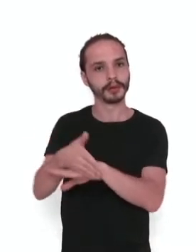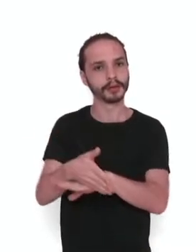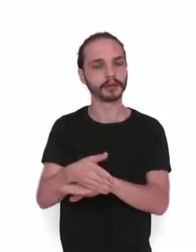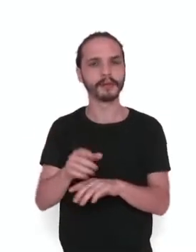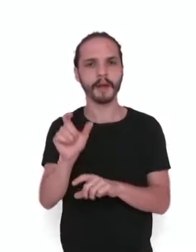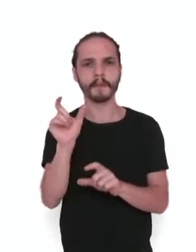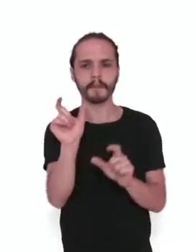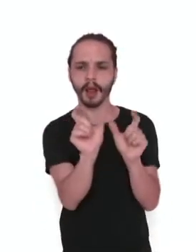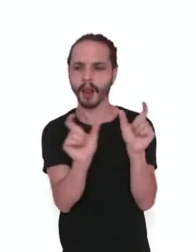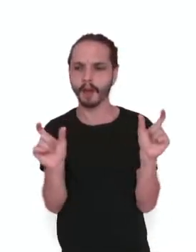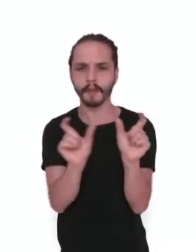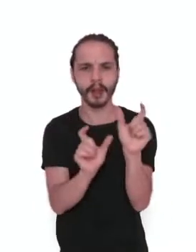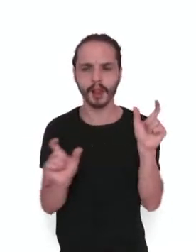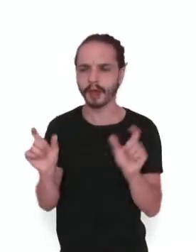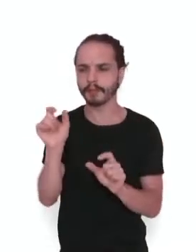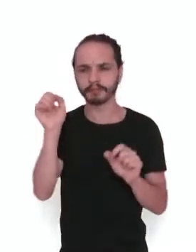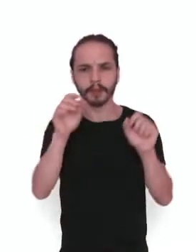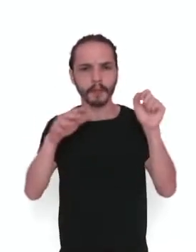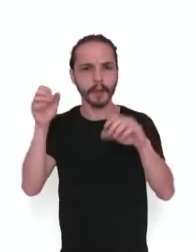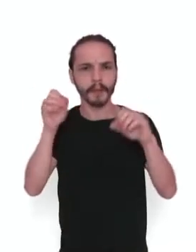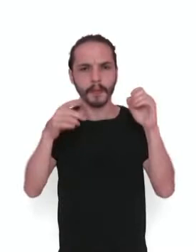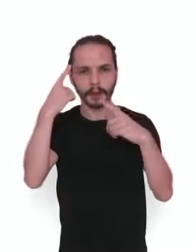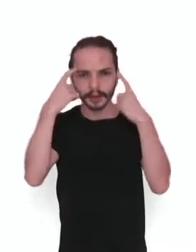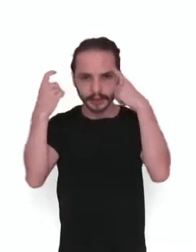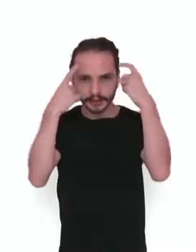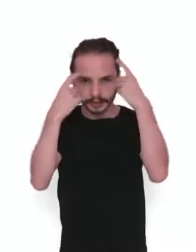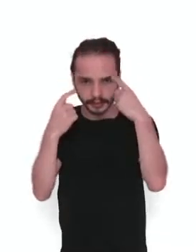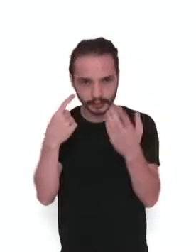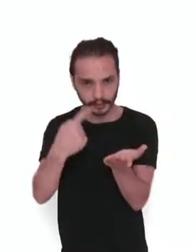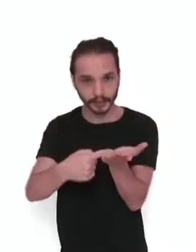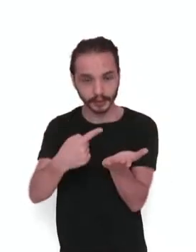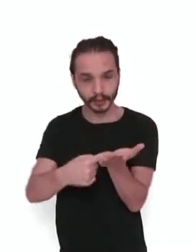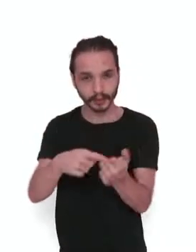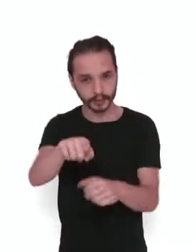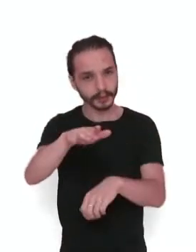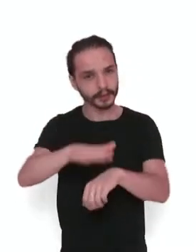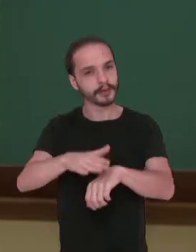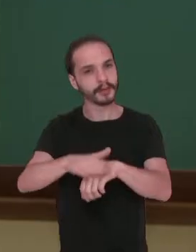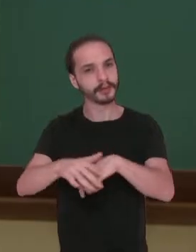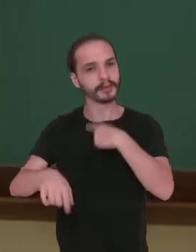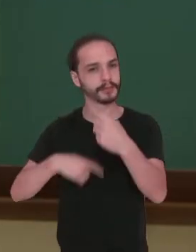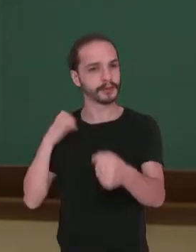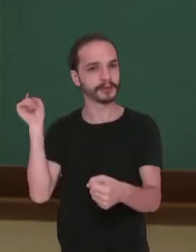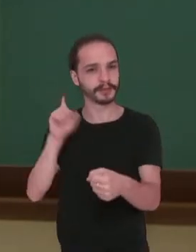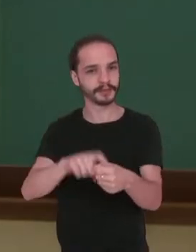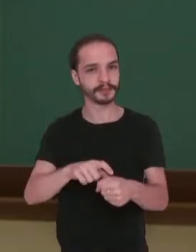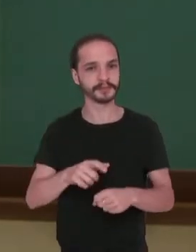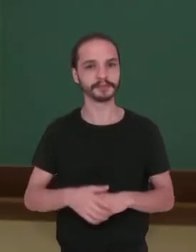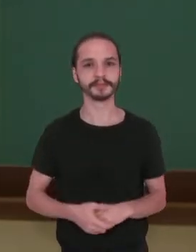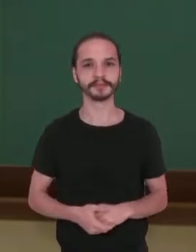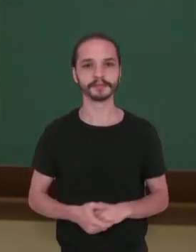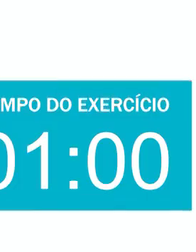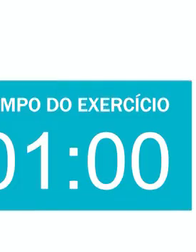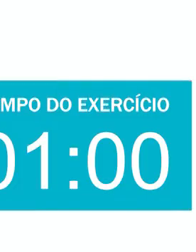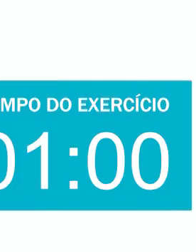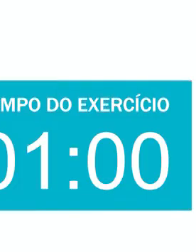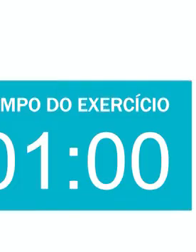de palavras com as nossas ideias. Combinado? Faz aí, eu já volto.